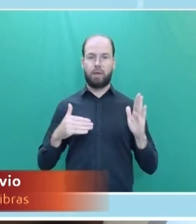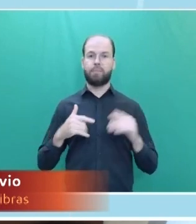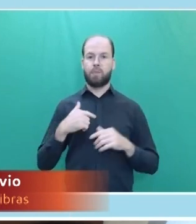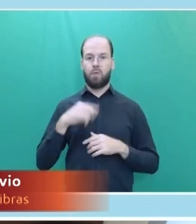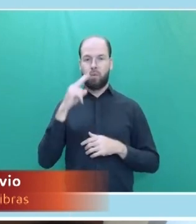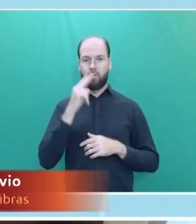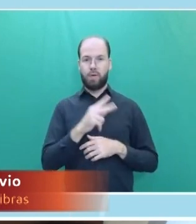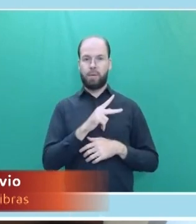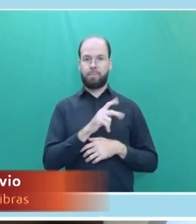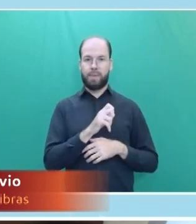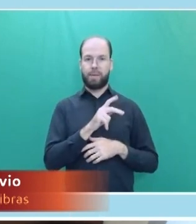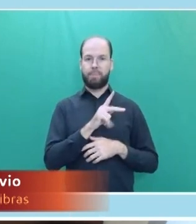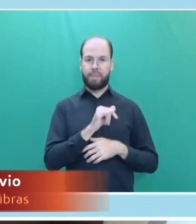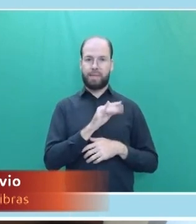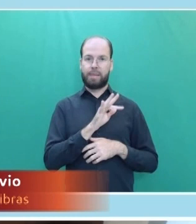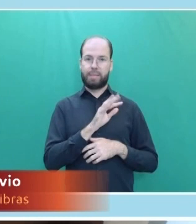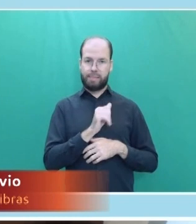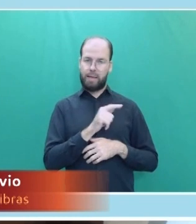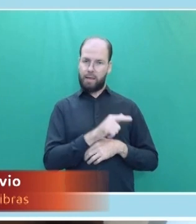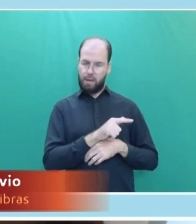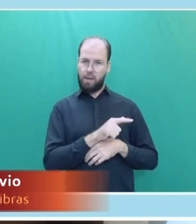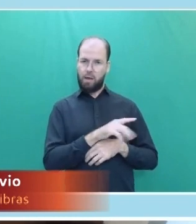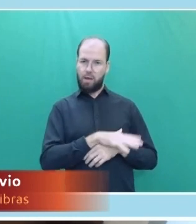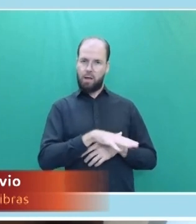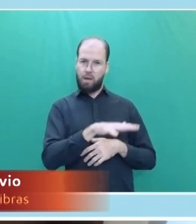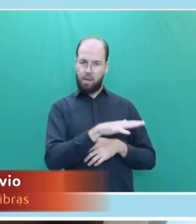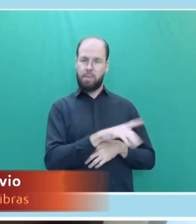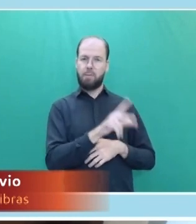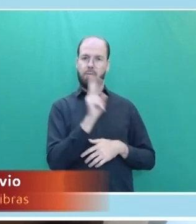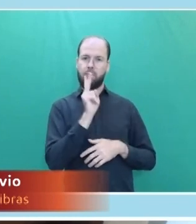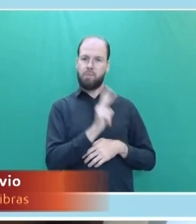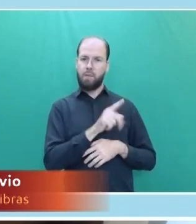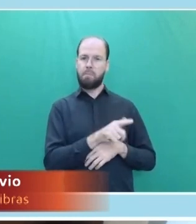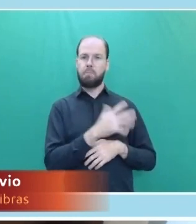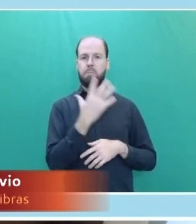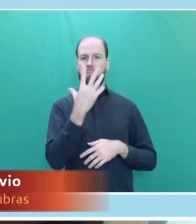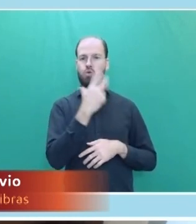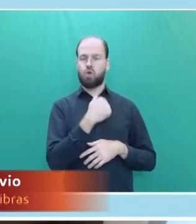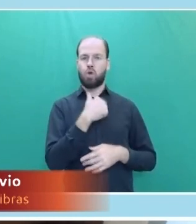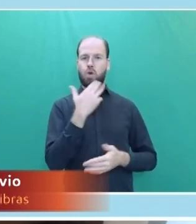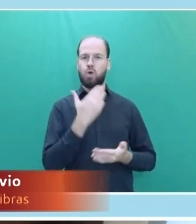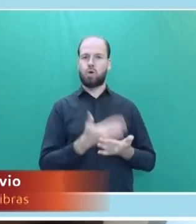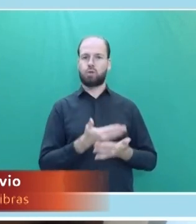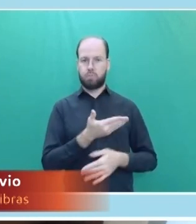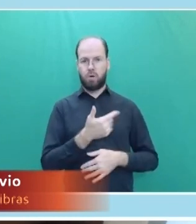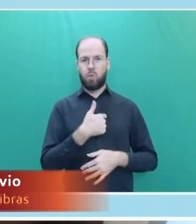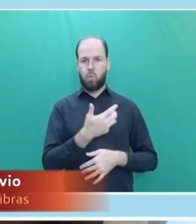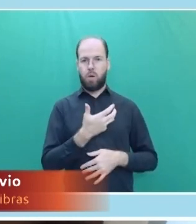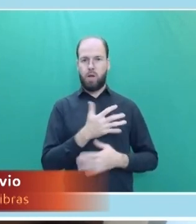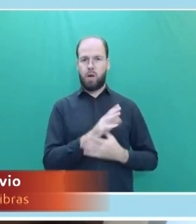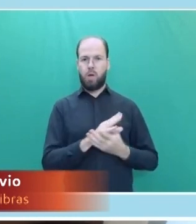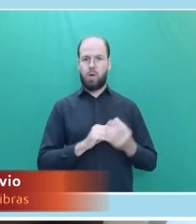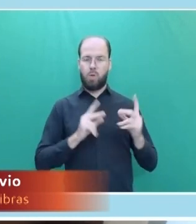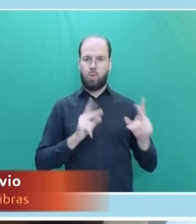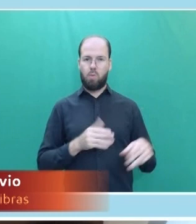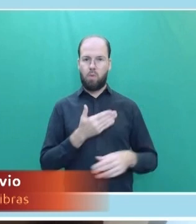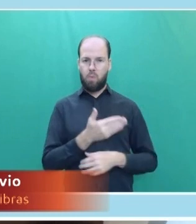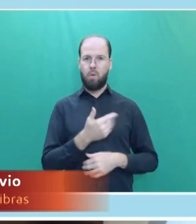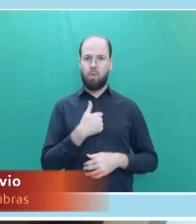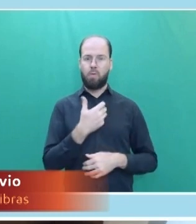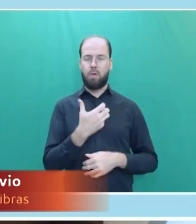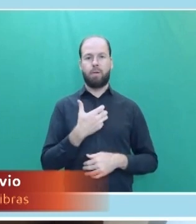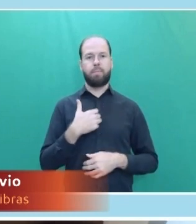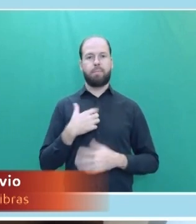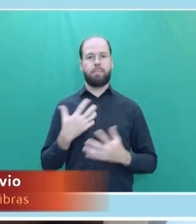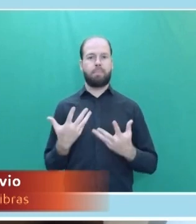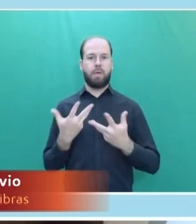Linda Quebrada, e eu falo, olha, isso é bonito, isso eu admiro, eu quero ser assim, ou a minha beleza, a minha